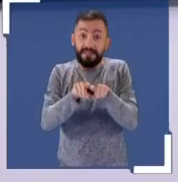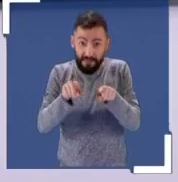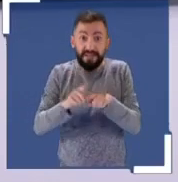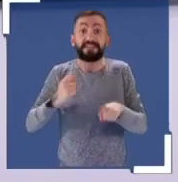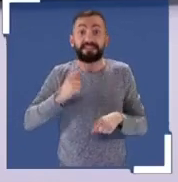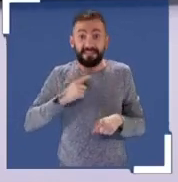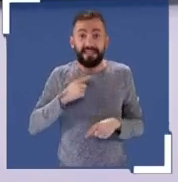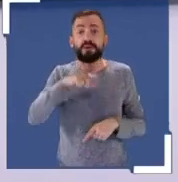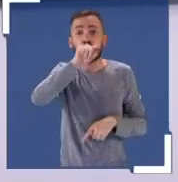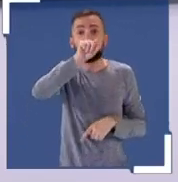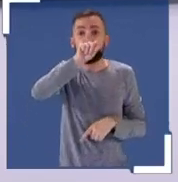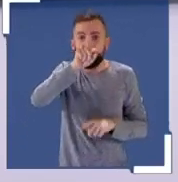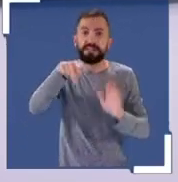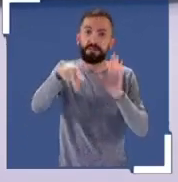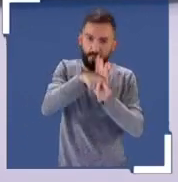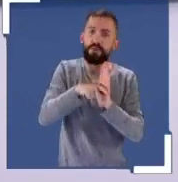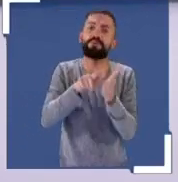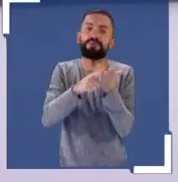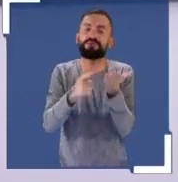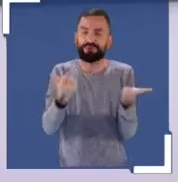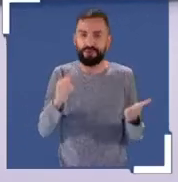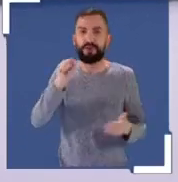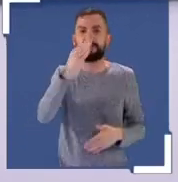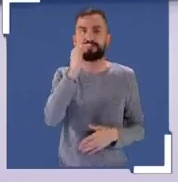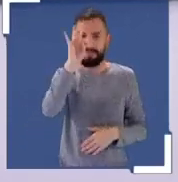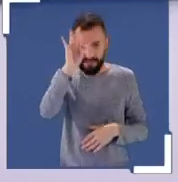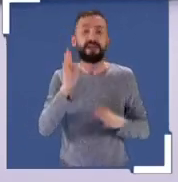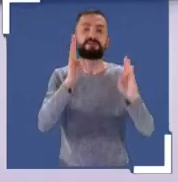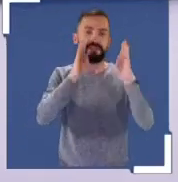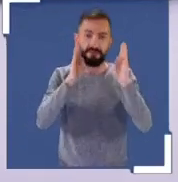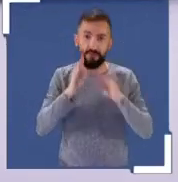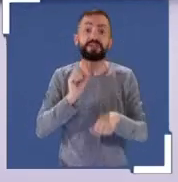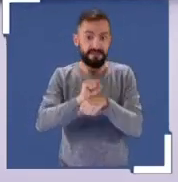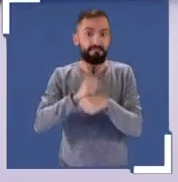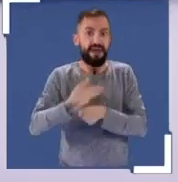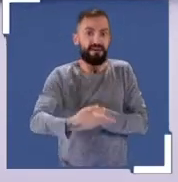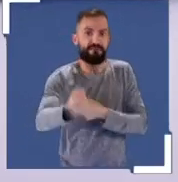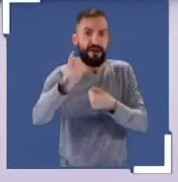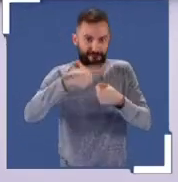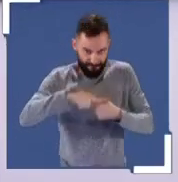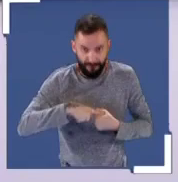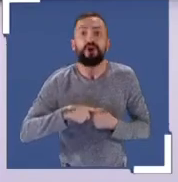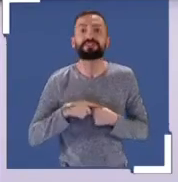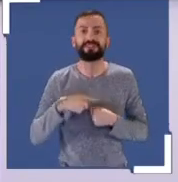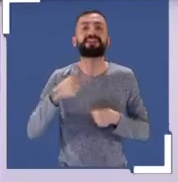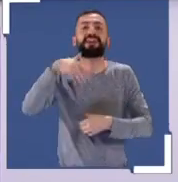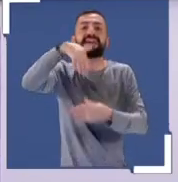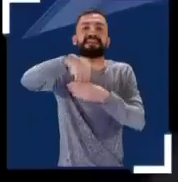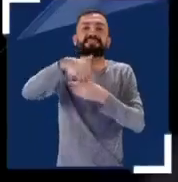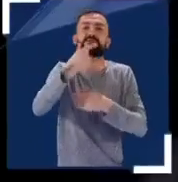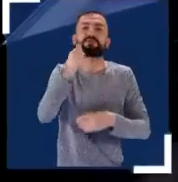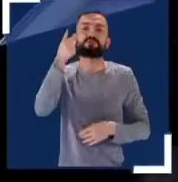no Twitter e no Facebook. Voltaremos em instantes. SBT, eleições 2018.